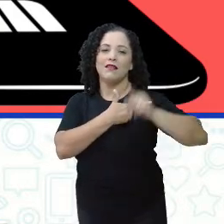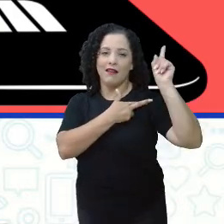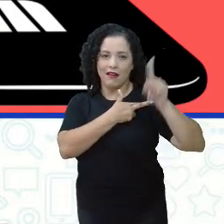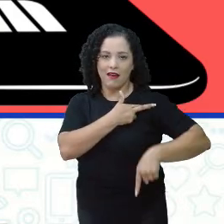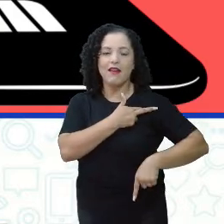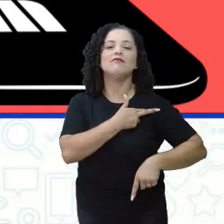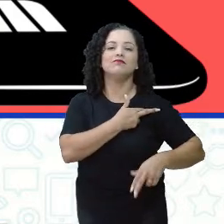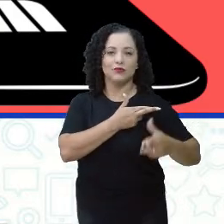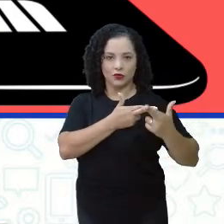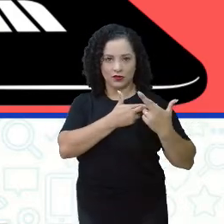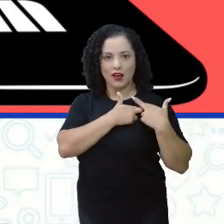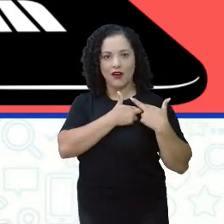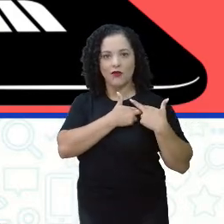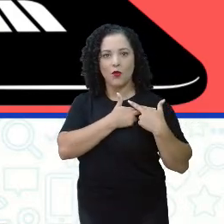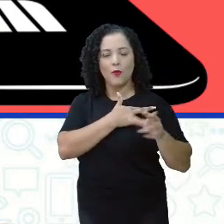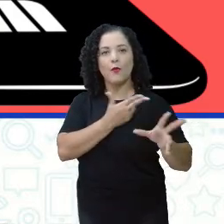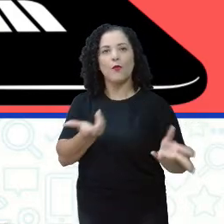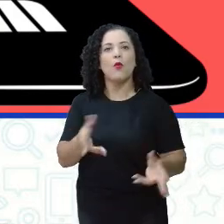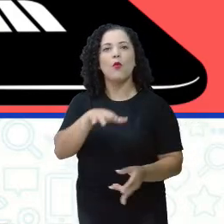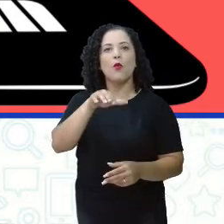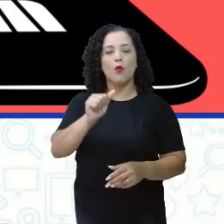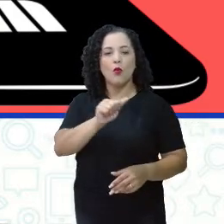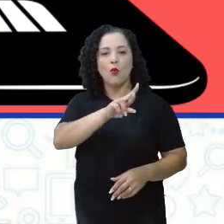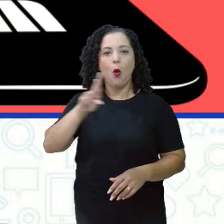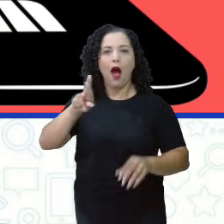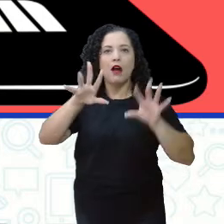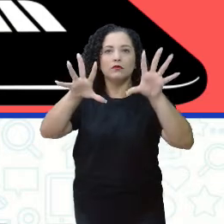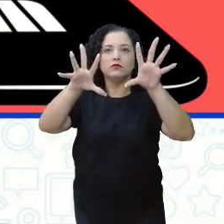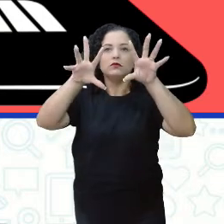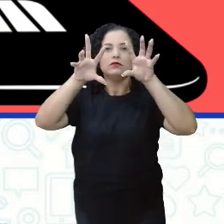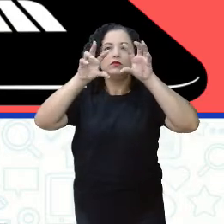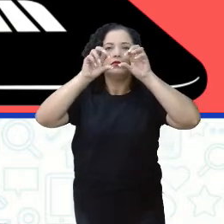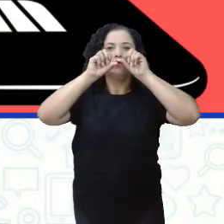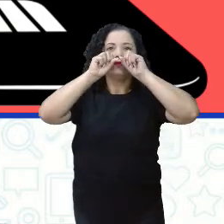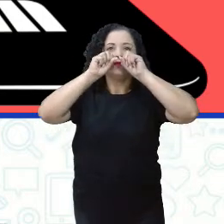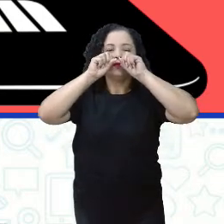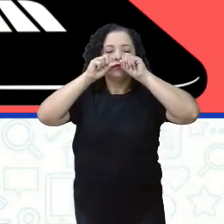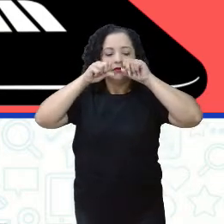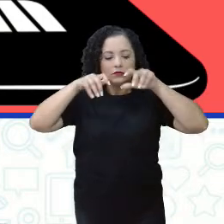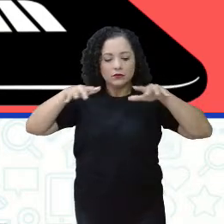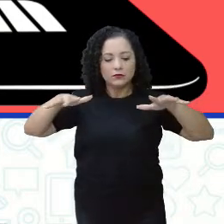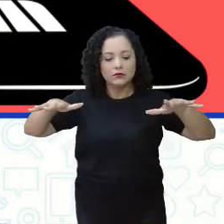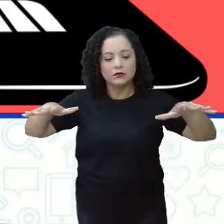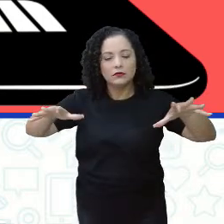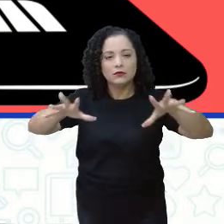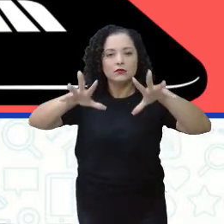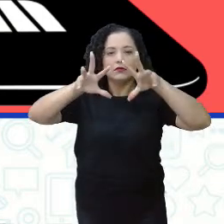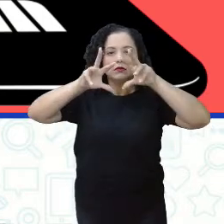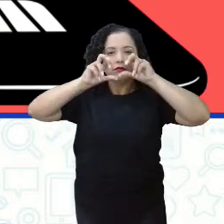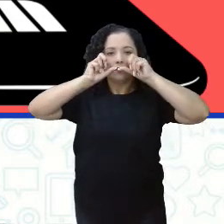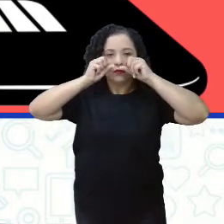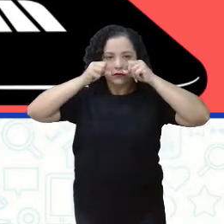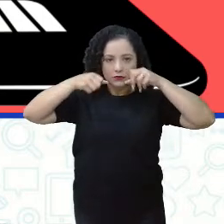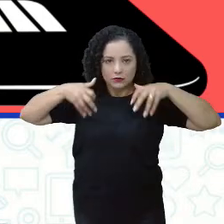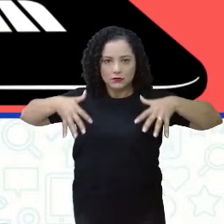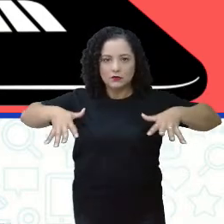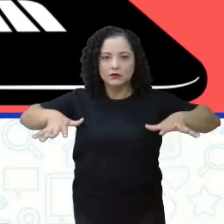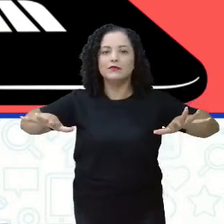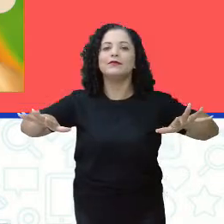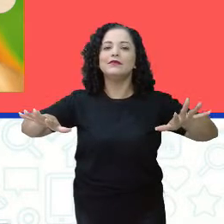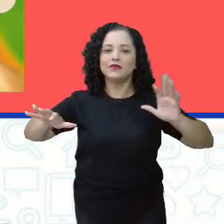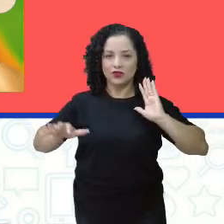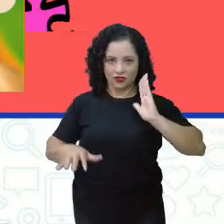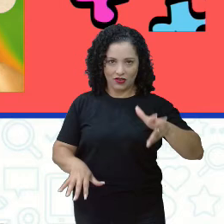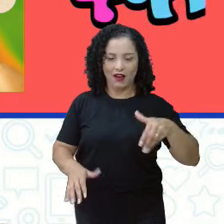garantir a captação do oxigênio presente no ar e a eliminação do gás carbônico do nosso corpo. Então, vimos aí essa